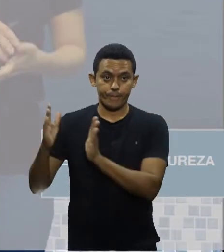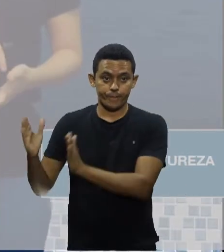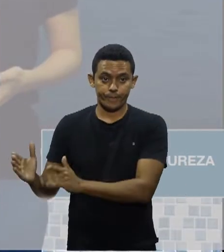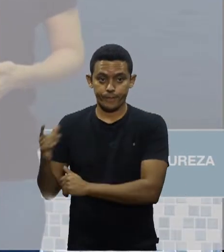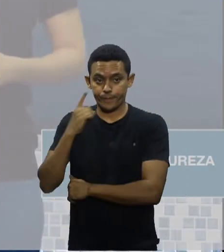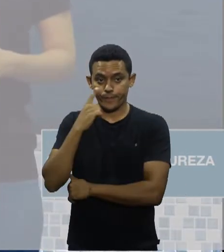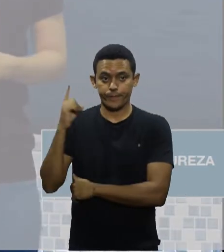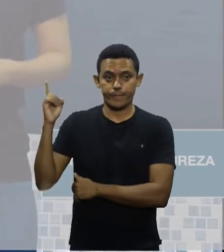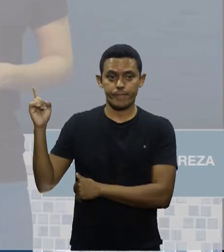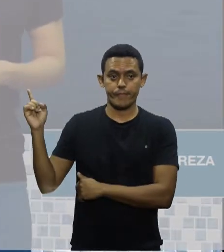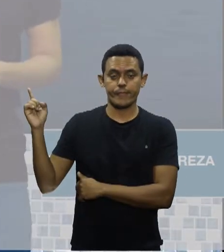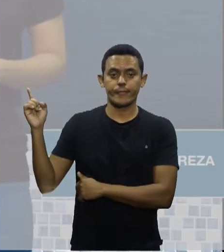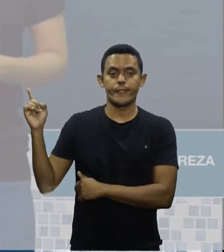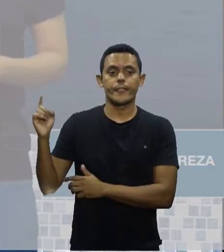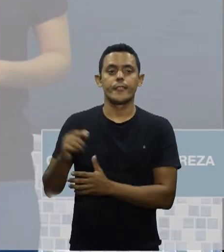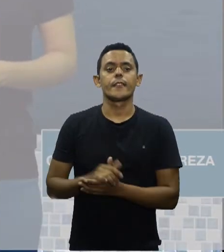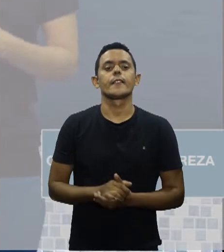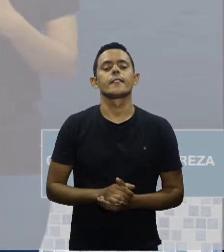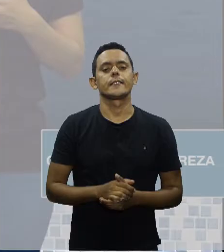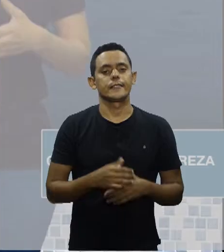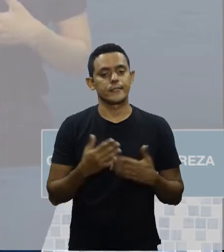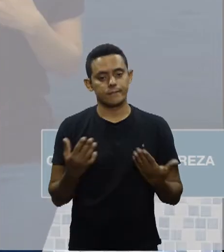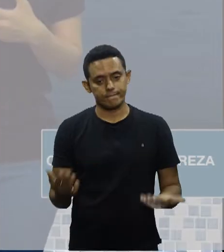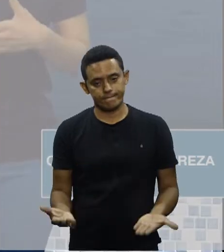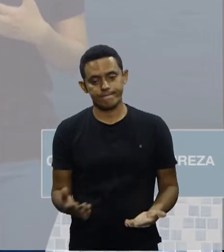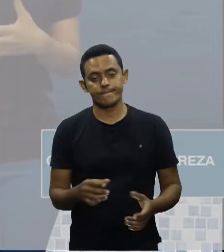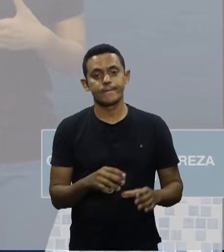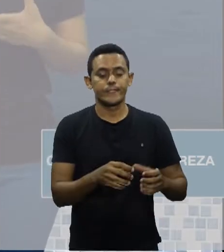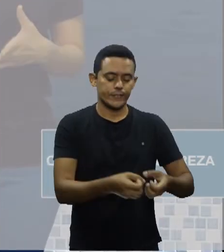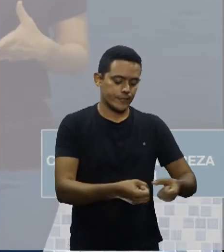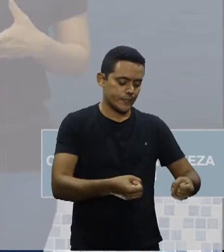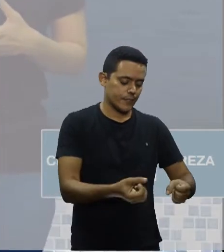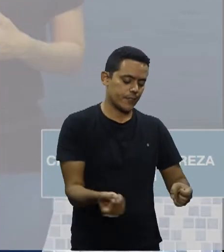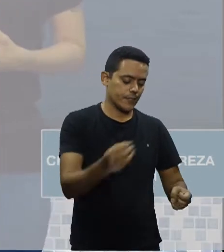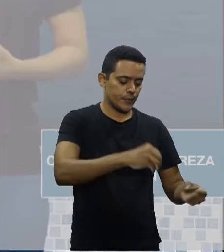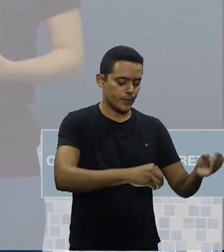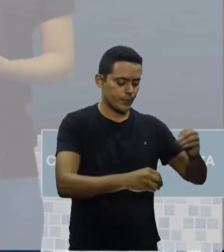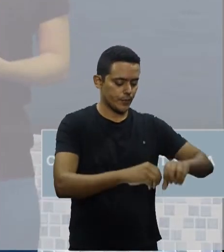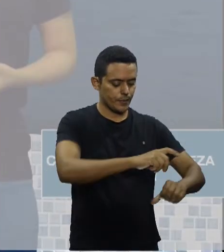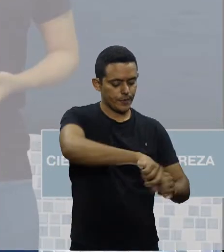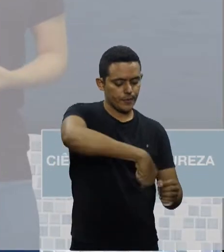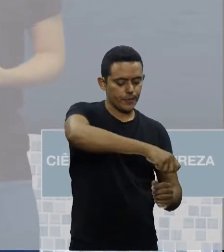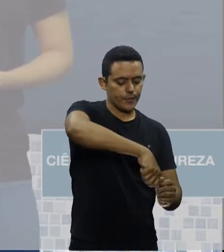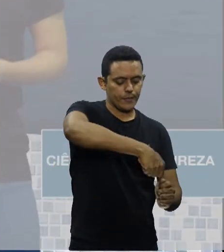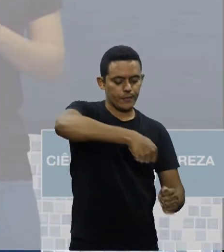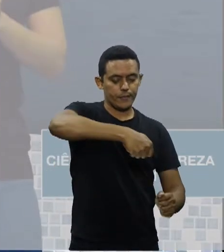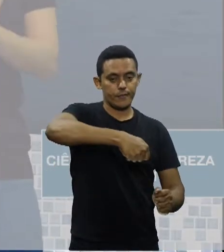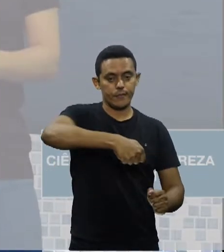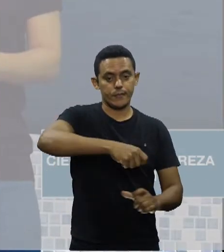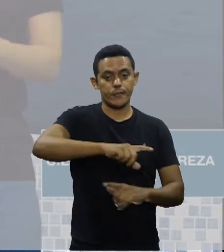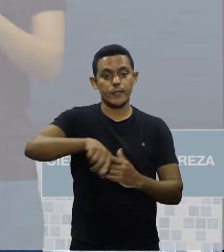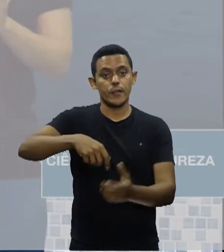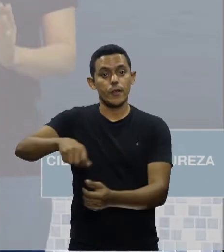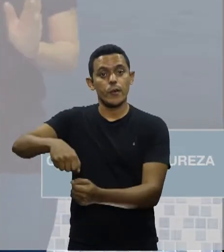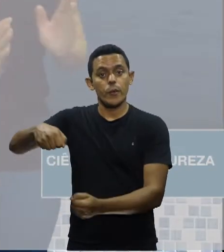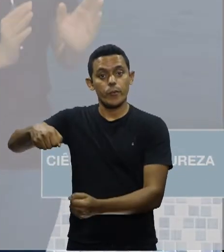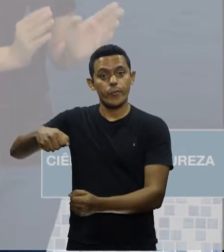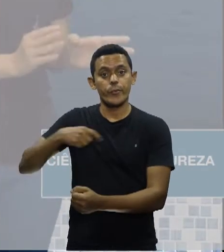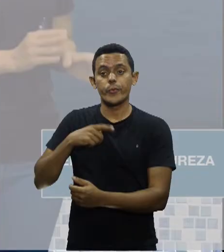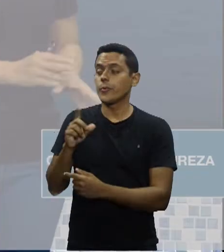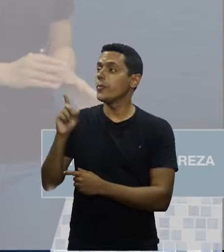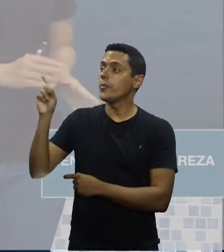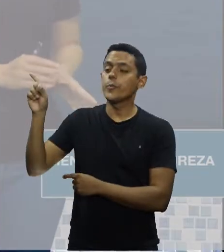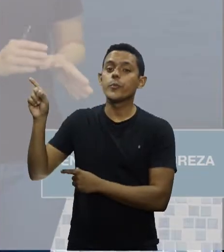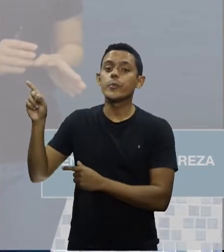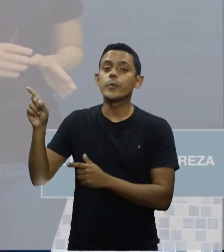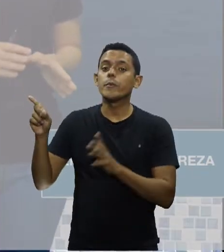E o terceiro passo é a gente levar essa sacola com a máscara, com a luva que a gente utilizou, para o lixo do banheiro ou o lixo que não vá para o